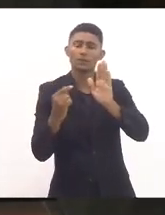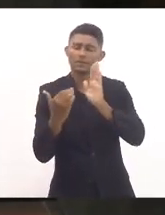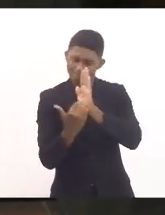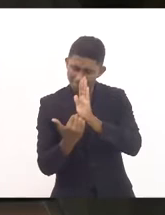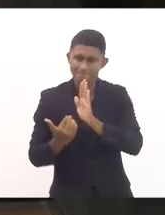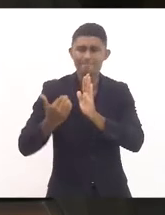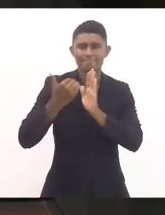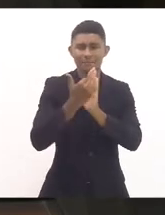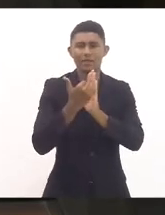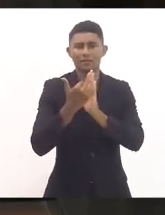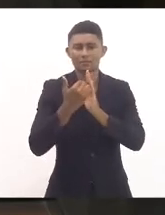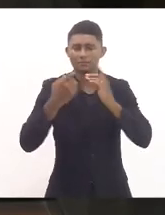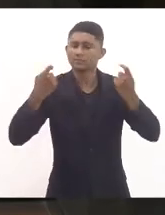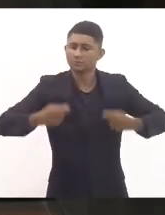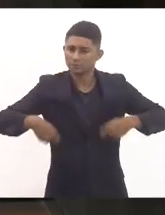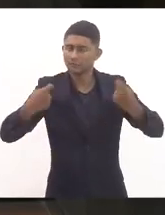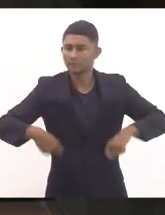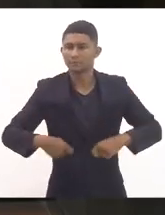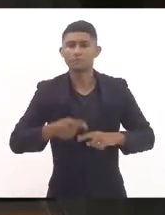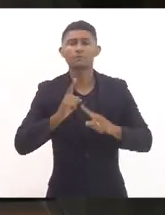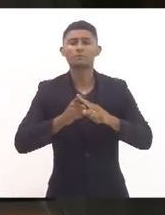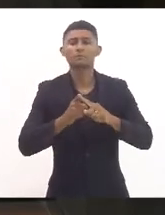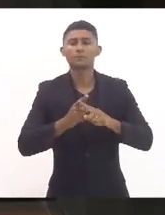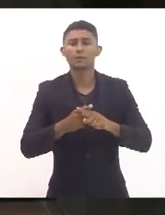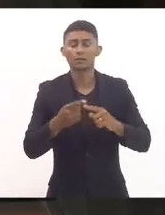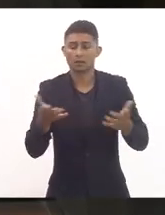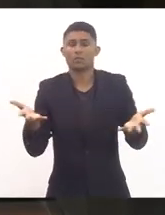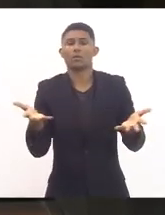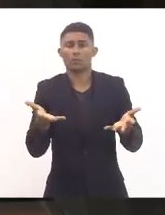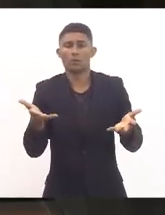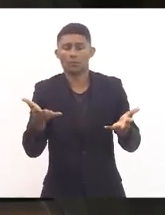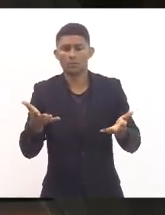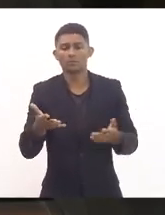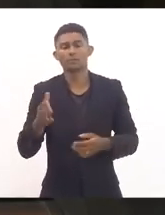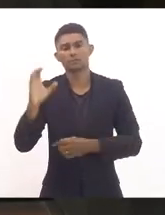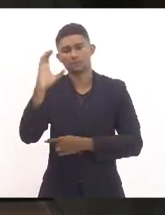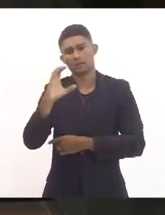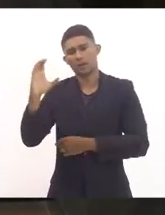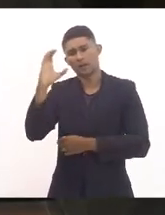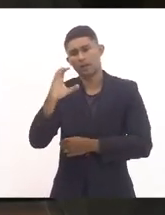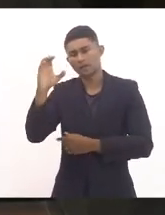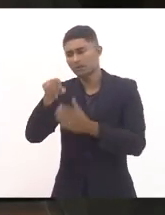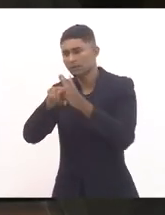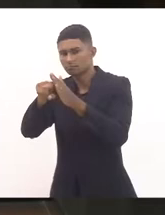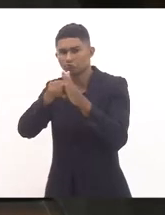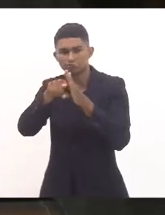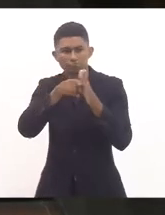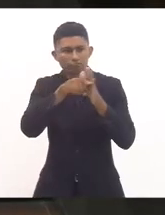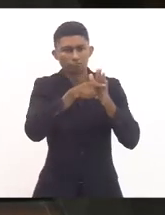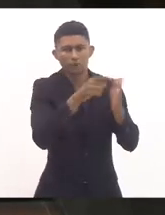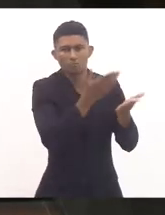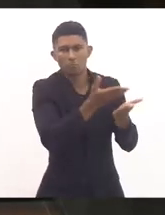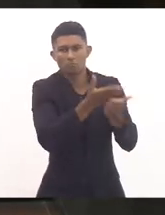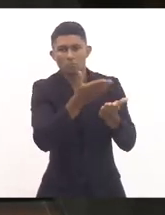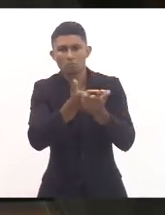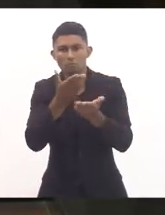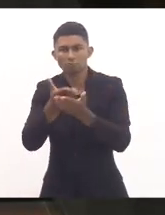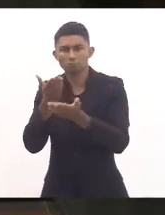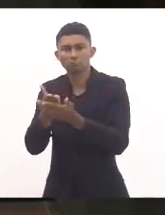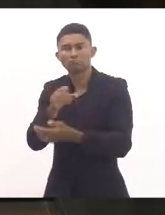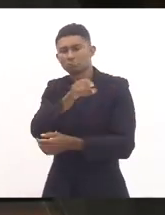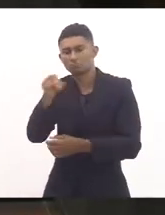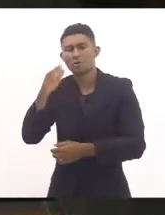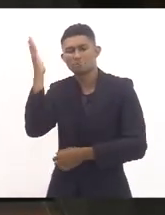ainda, porque hoje os estudos científicos demonstram de